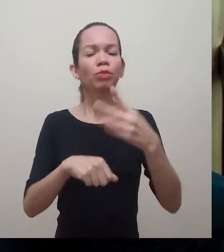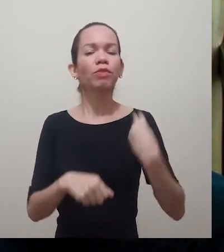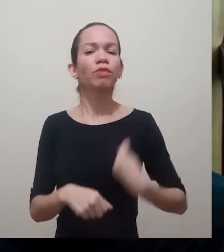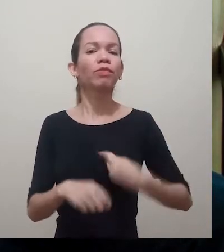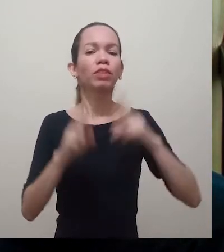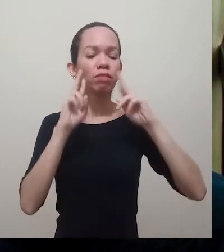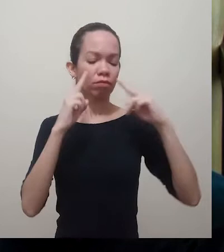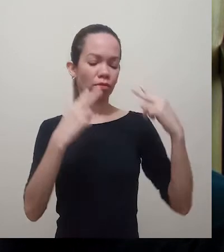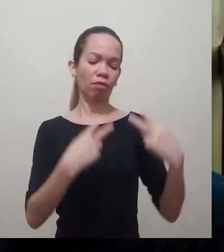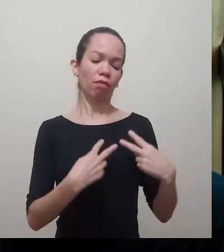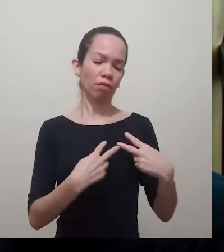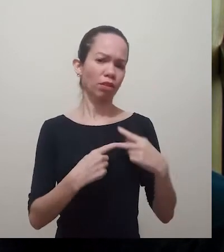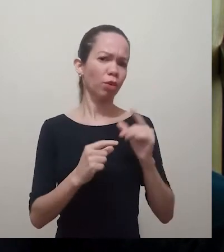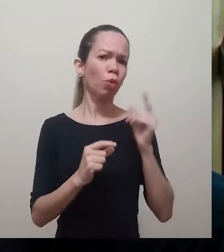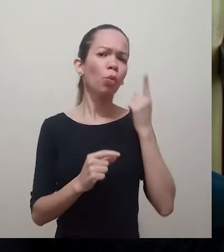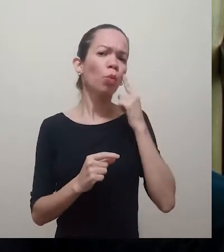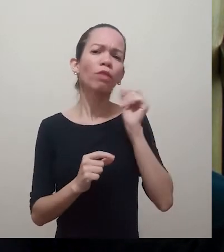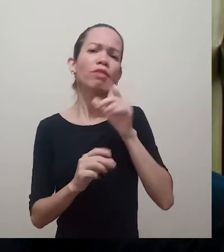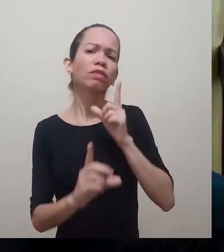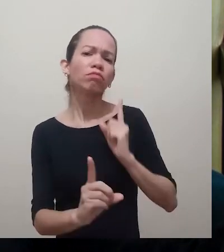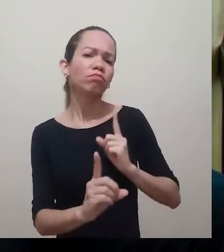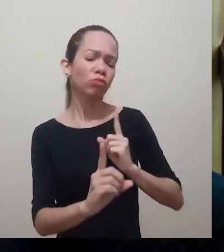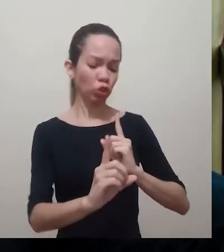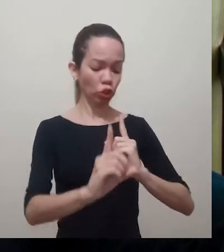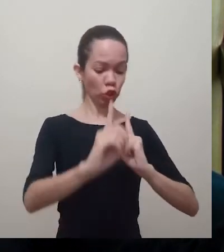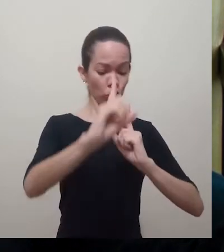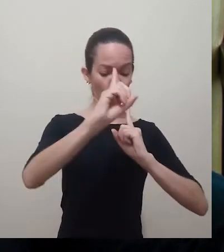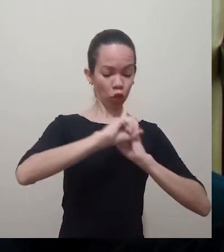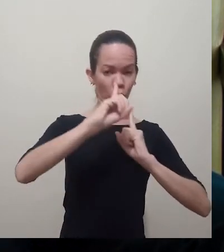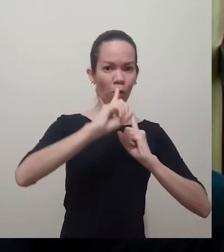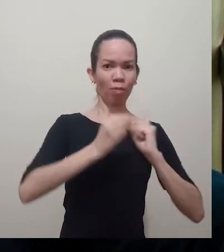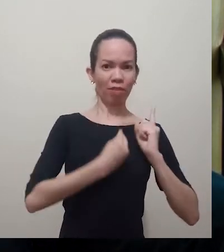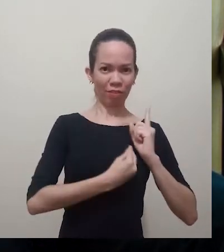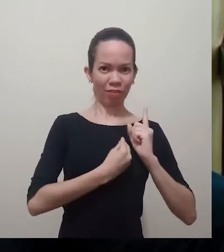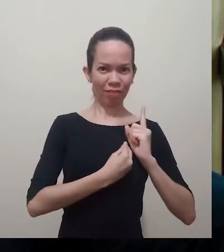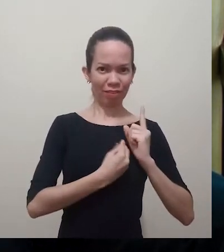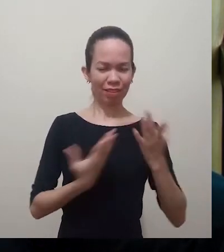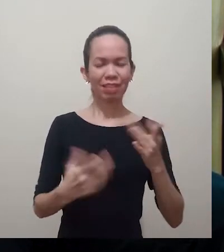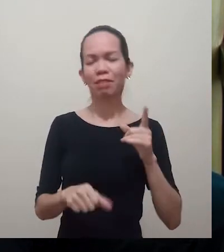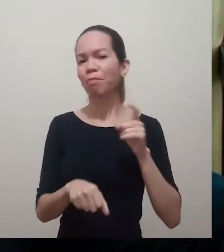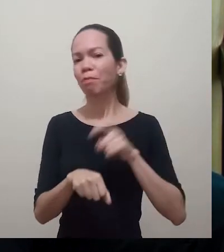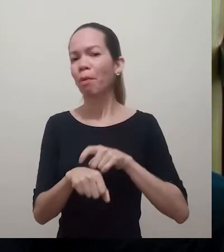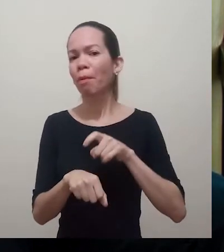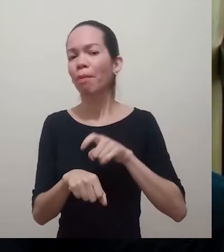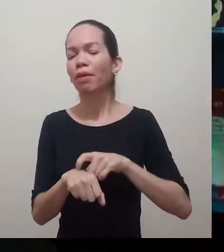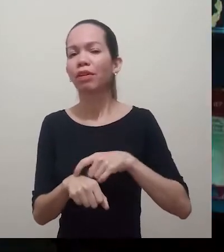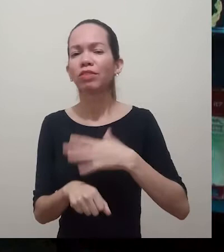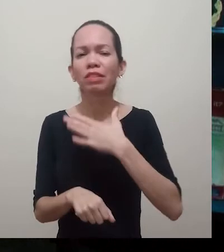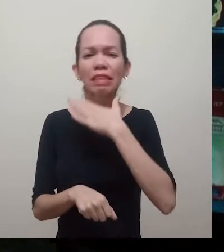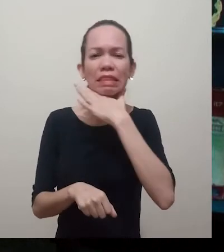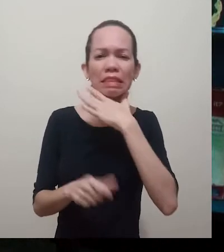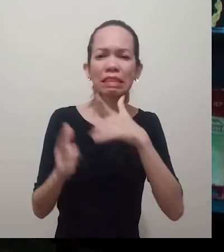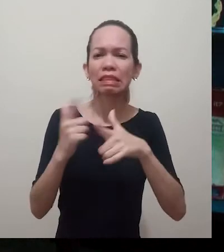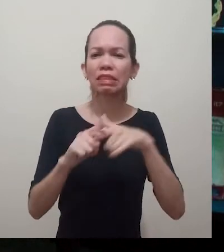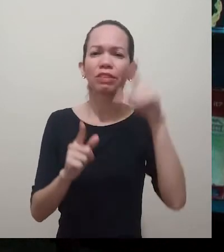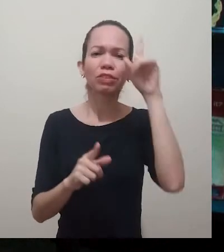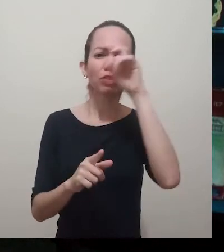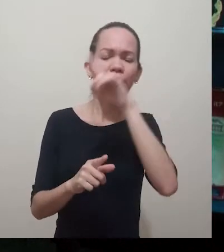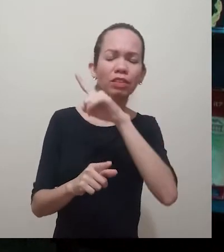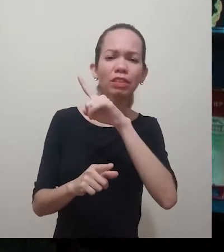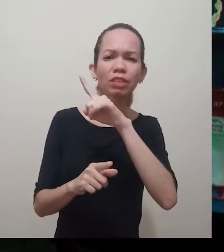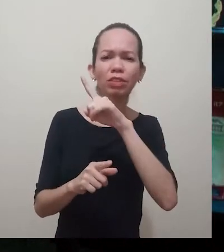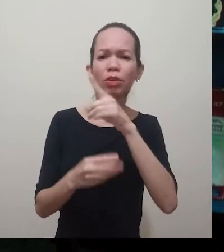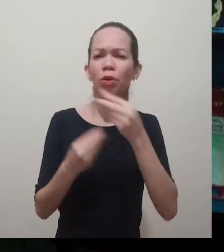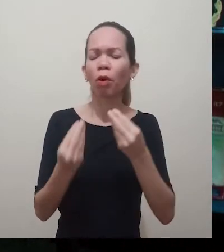veja que deus cobertas você tem feito nesse tempo de crise e tempestade de adversidade deu uma olhada para